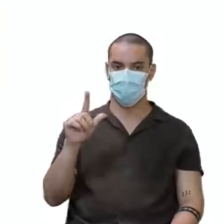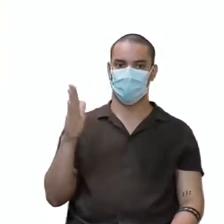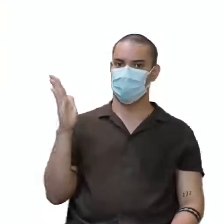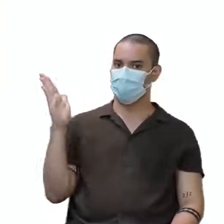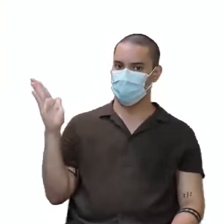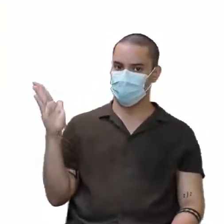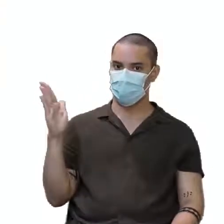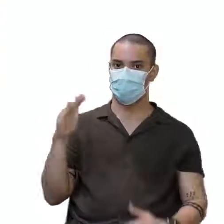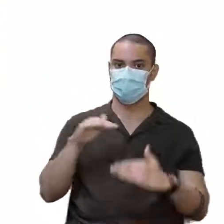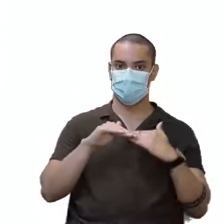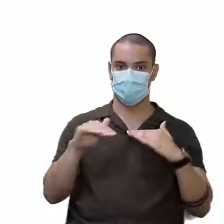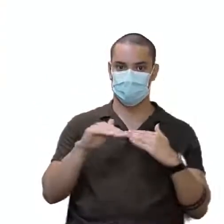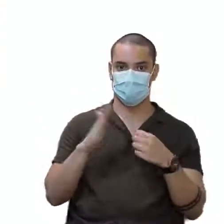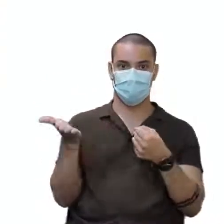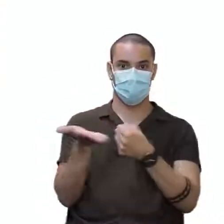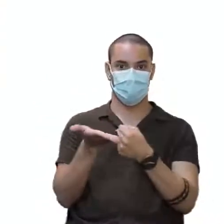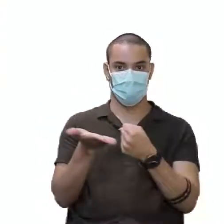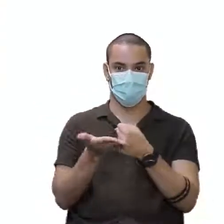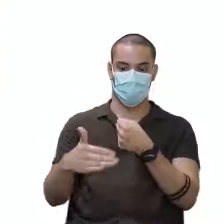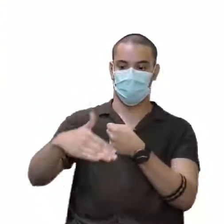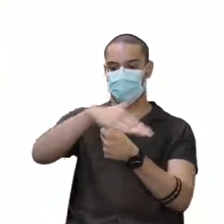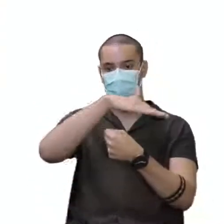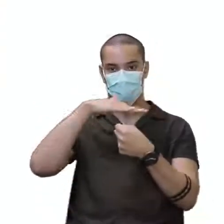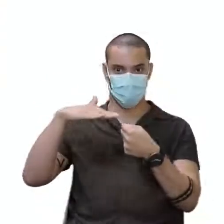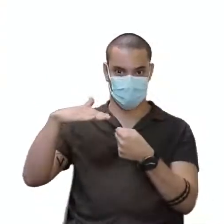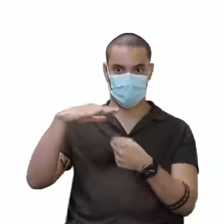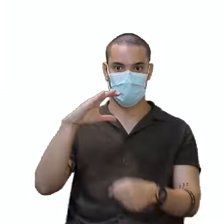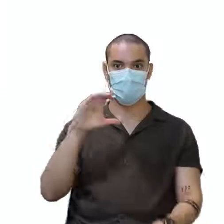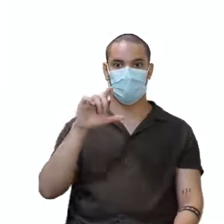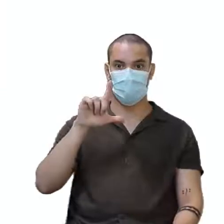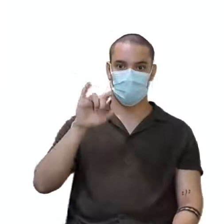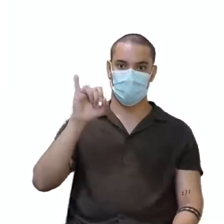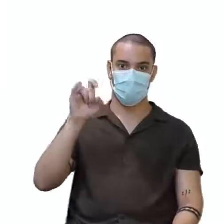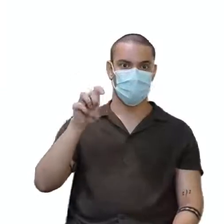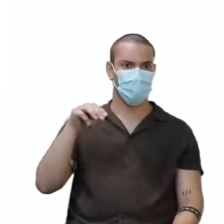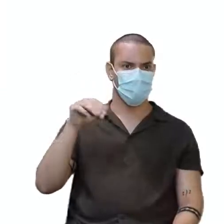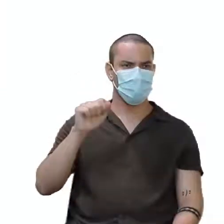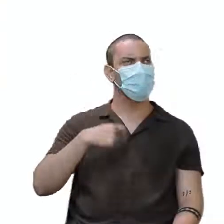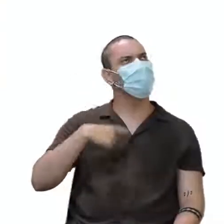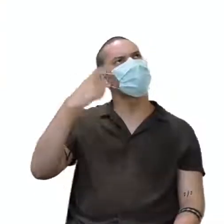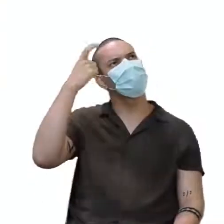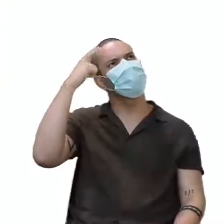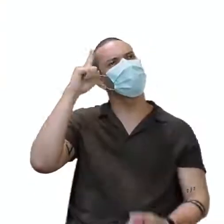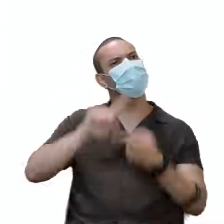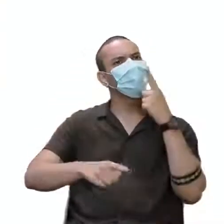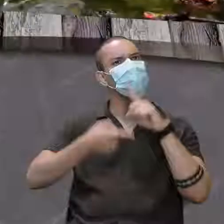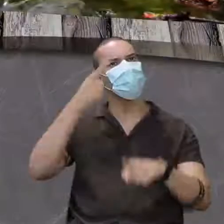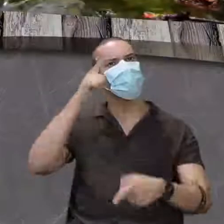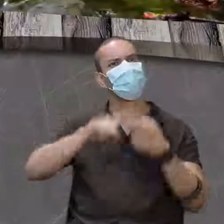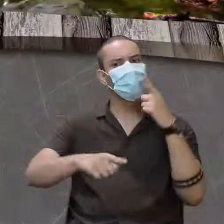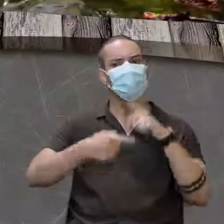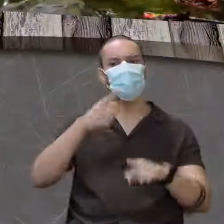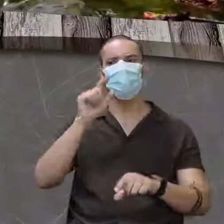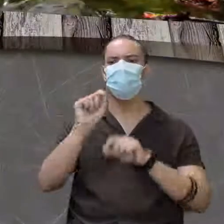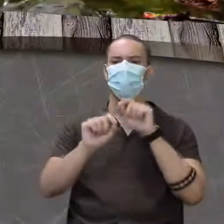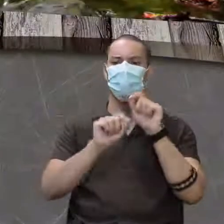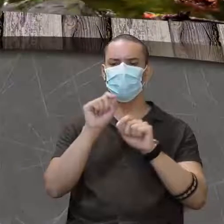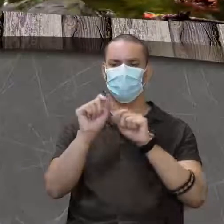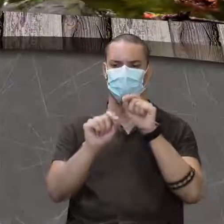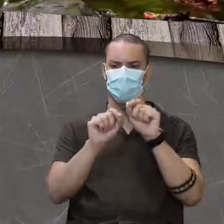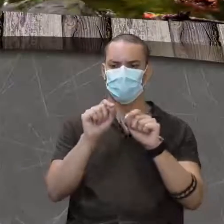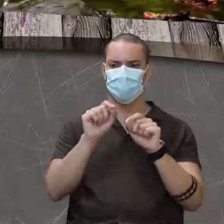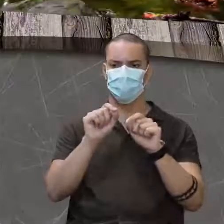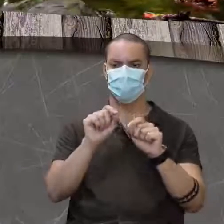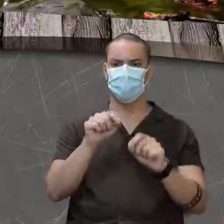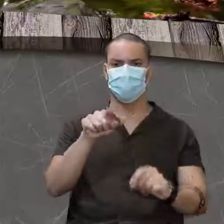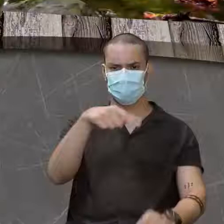fase intermediária, e a fase clímax. Sabe uma coisa que eu fiquei pensando aqui, ó? Olha aqui pra mim.